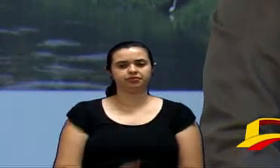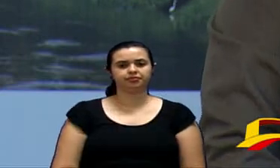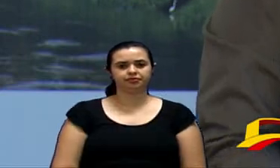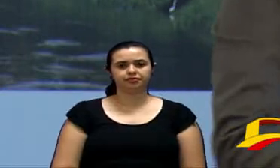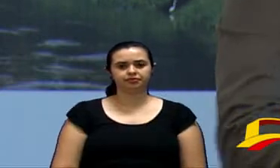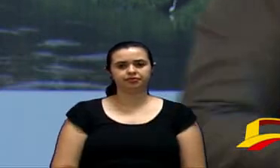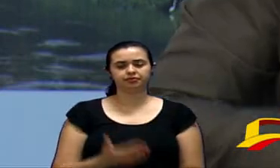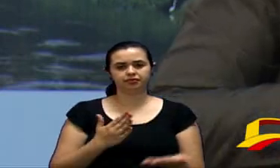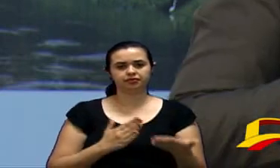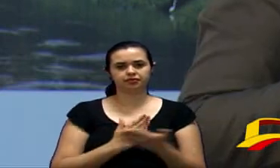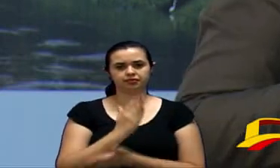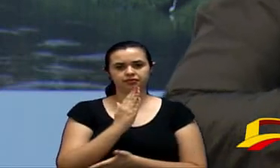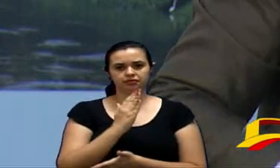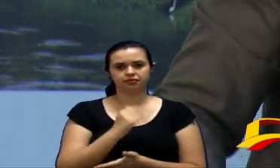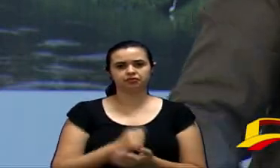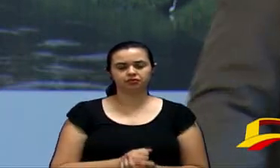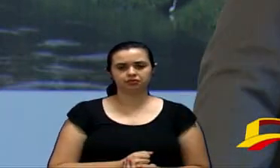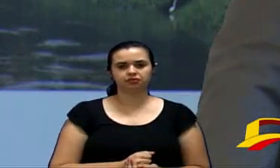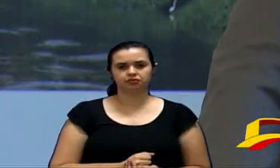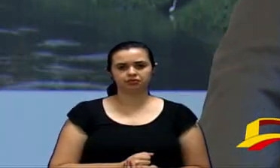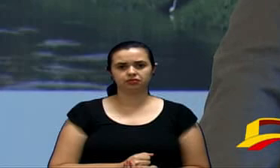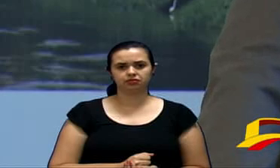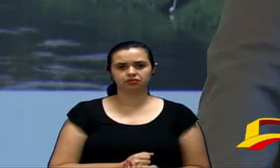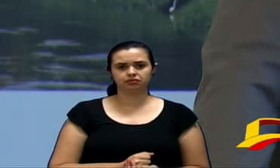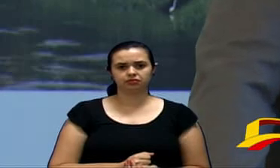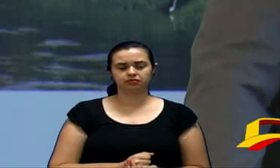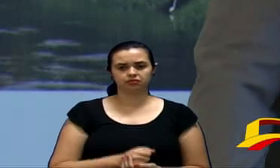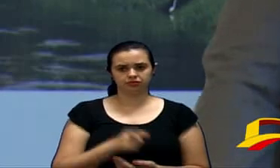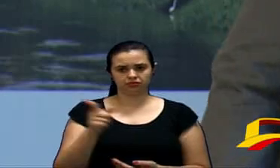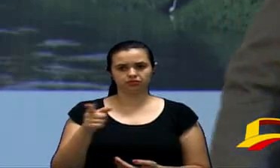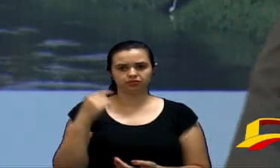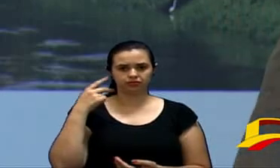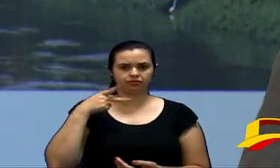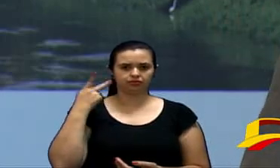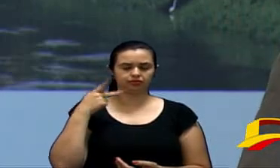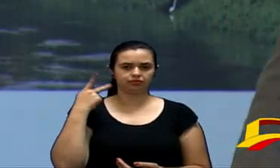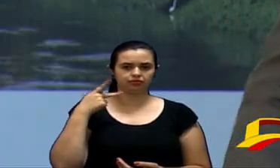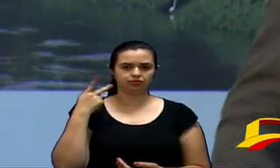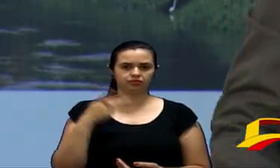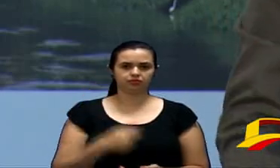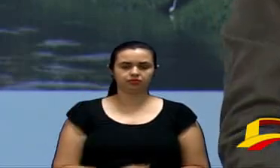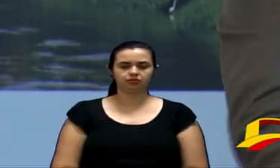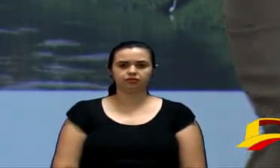Peço a aprovação e a vereadora emenda a parte, vereador. Presidente.